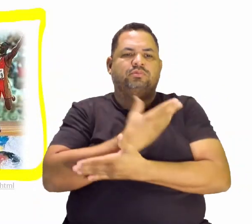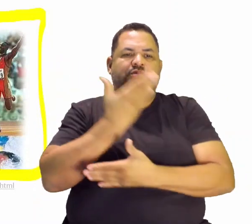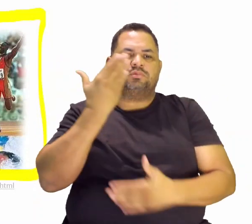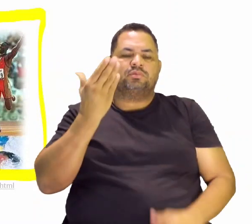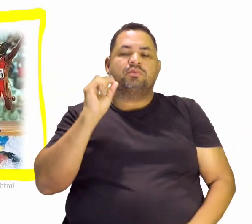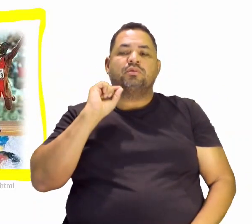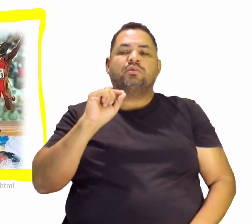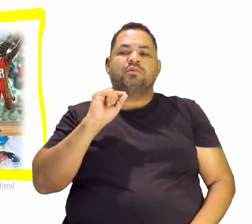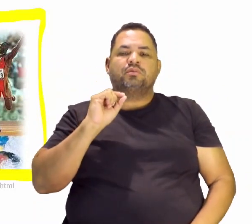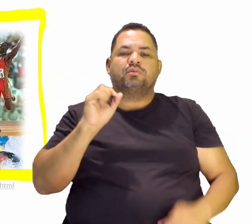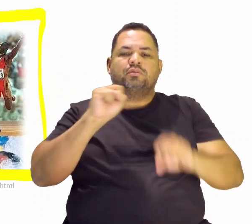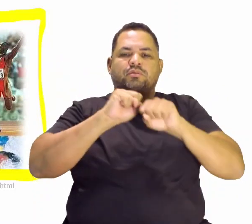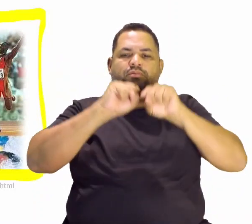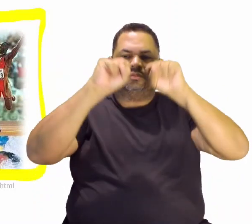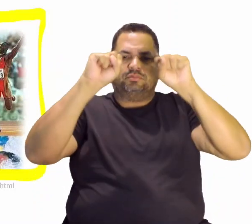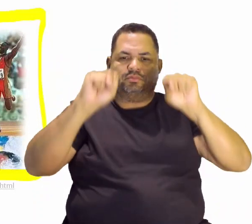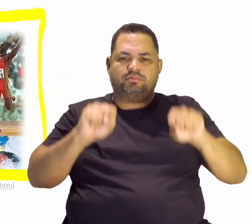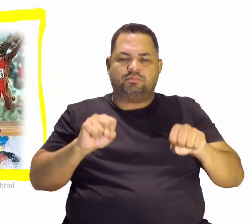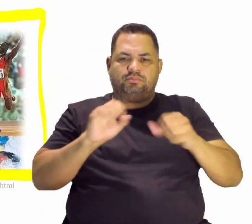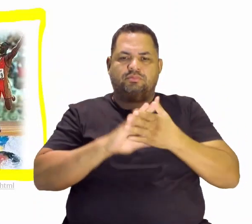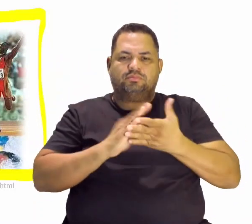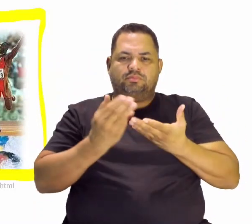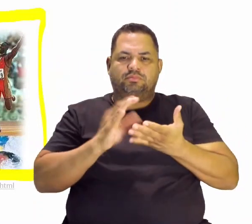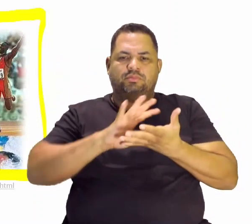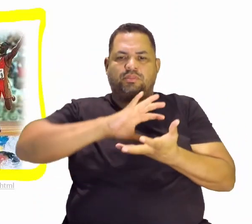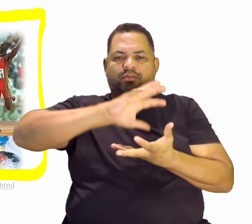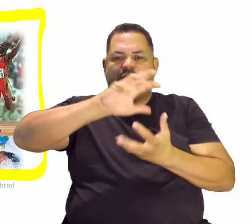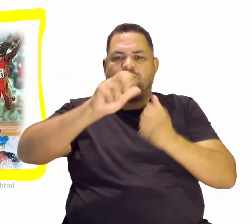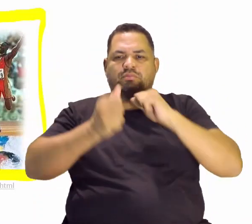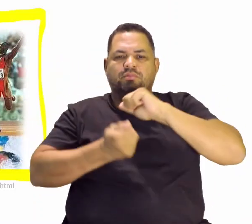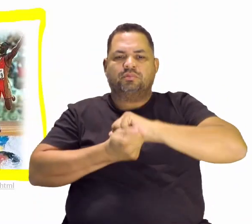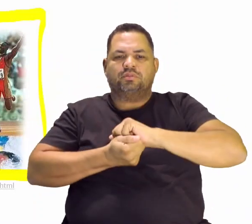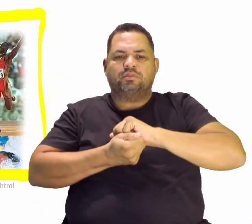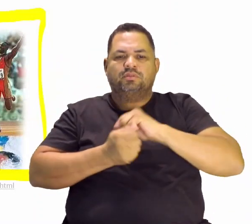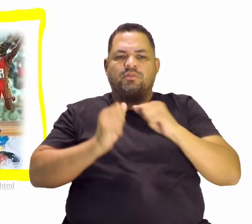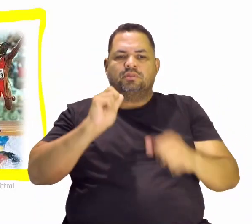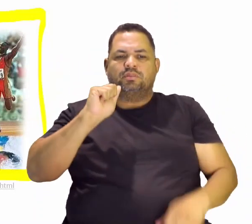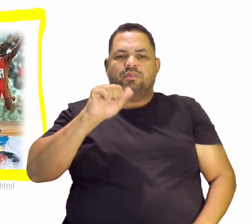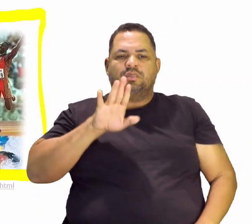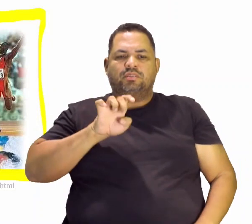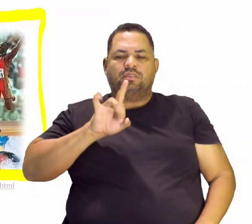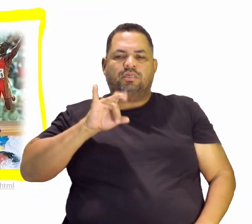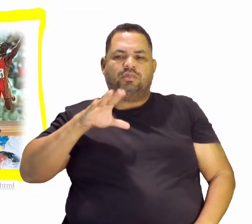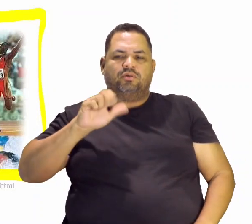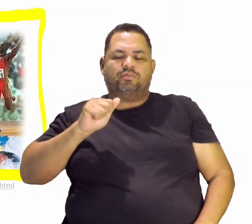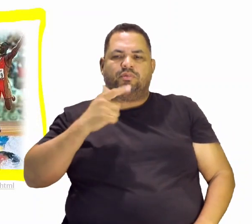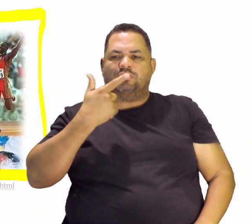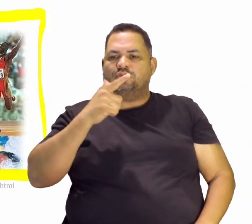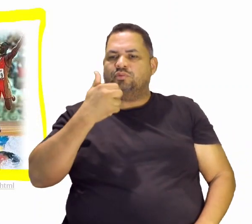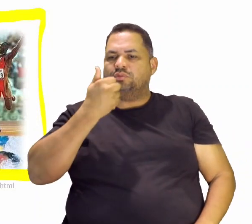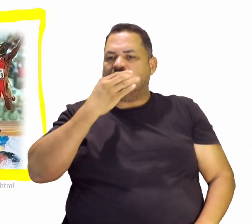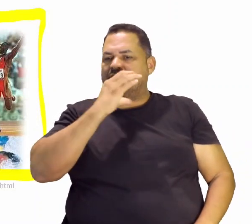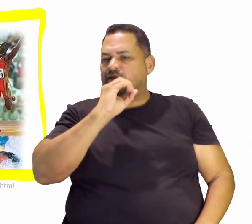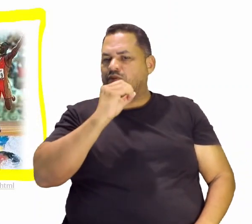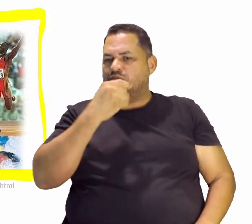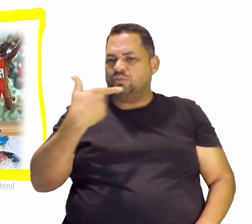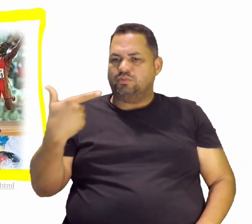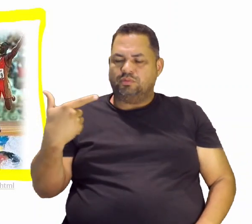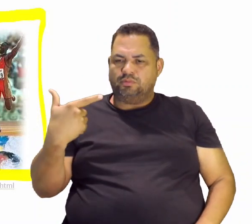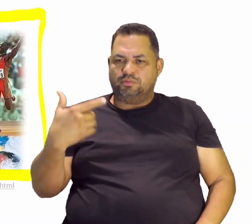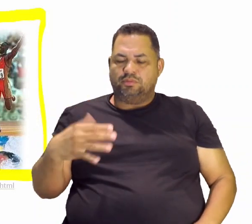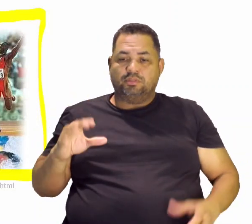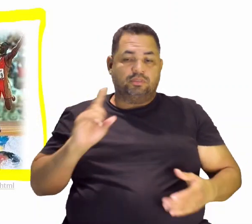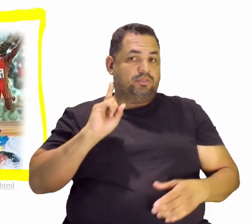quê? Utilizando o metabolismo anaeróbio, sem a presença de oxigênio. Lá na célula a gente